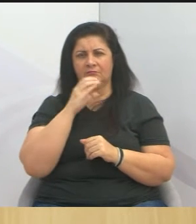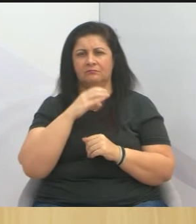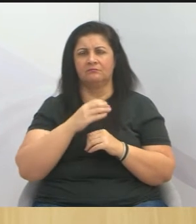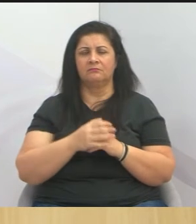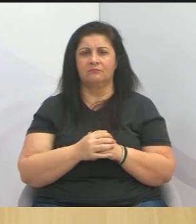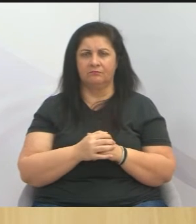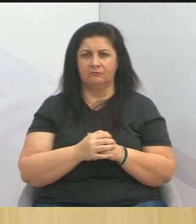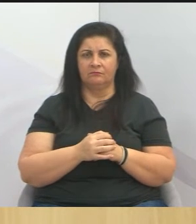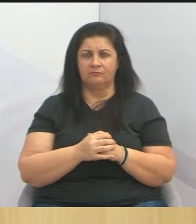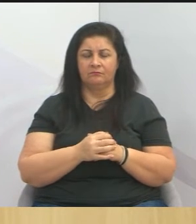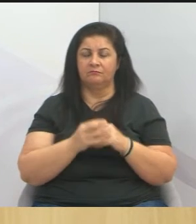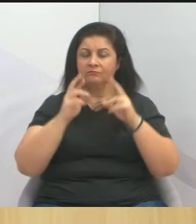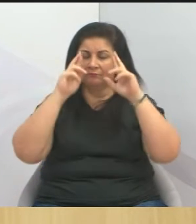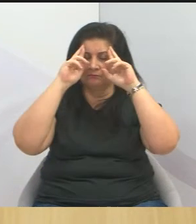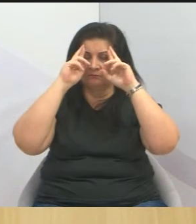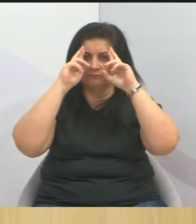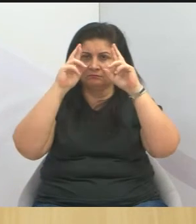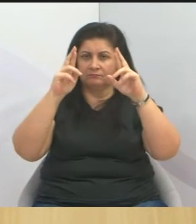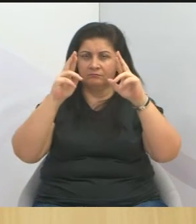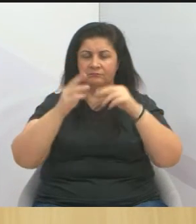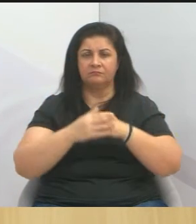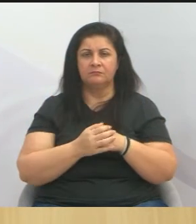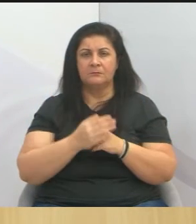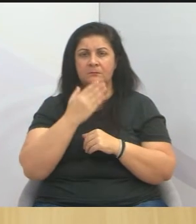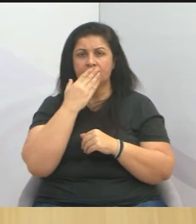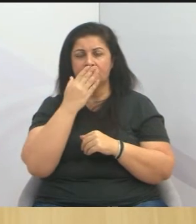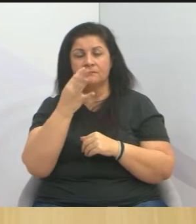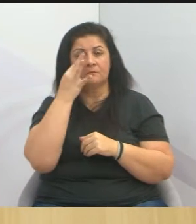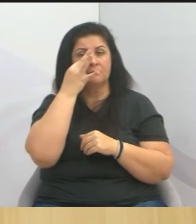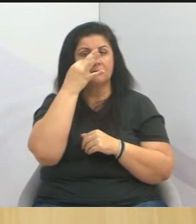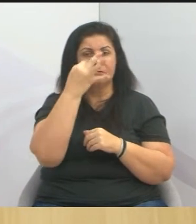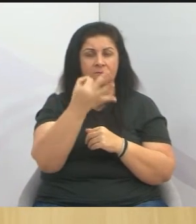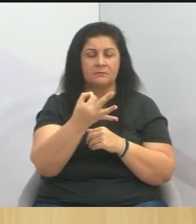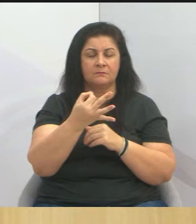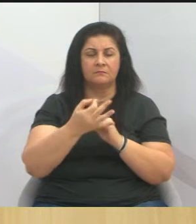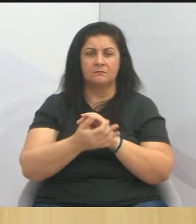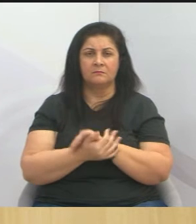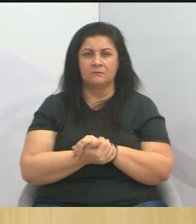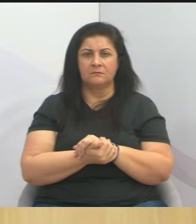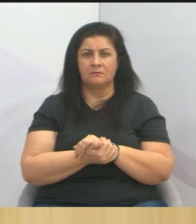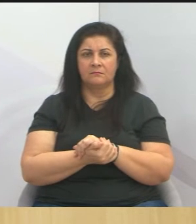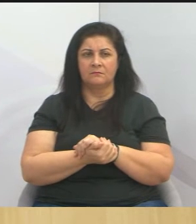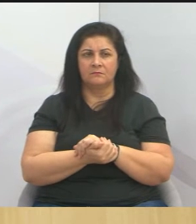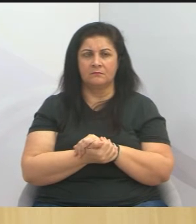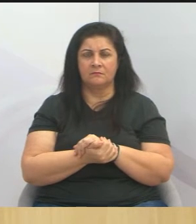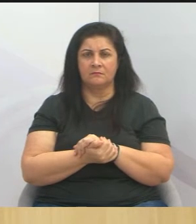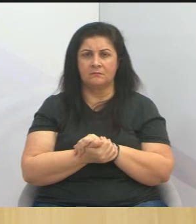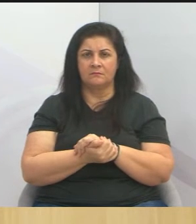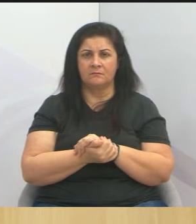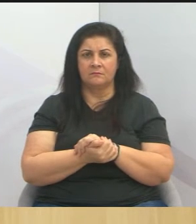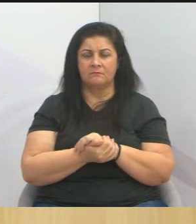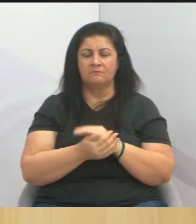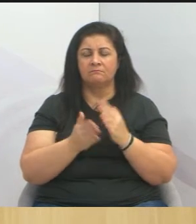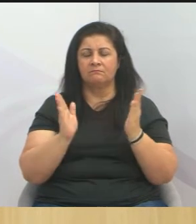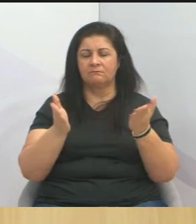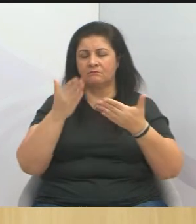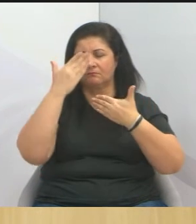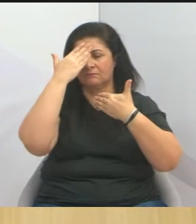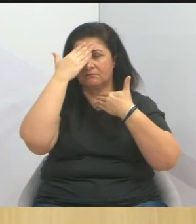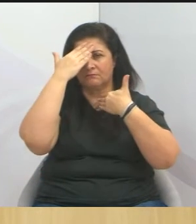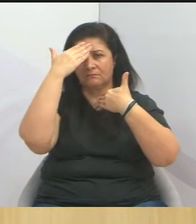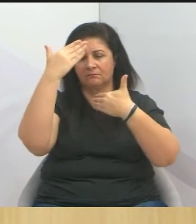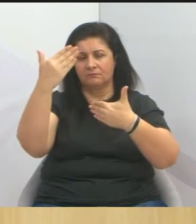possível assim sendo uma e respeitosamente recorremos a compreensão aos próximos dessa empresa e antecipando